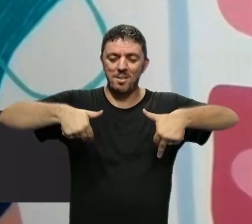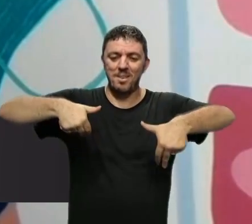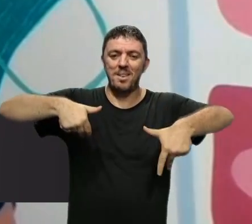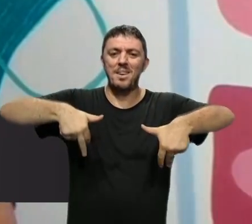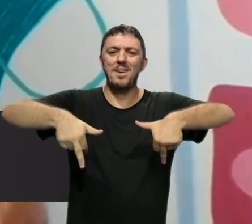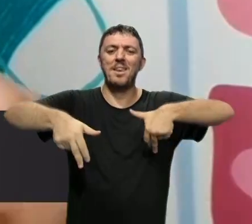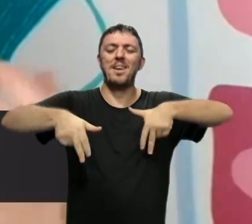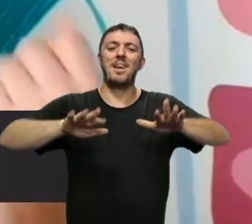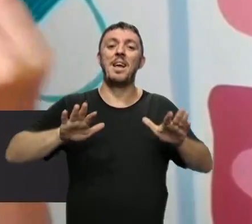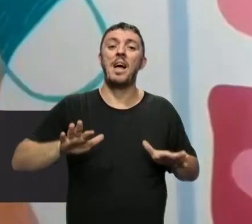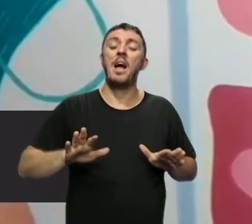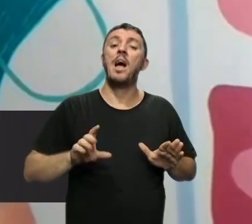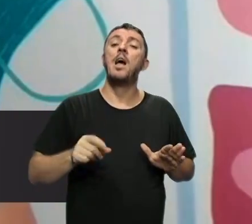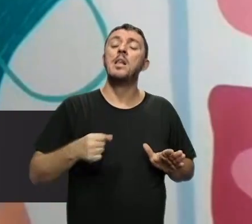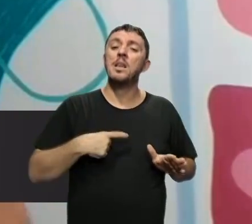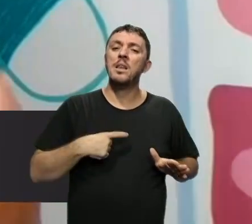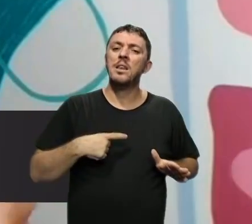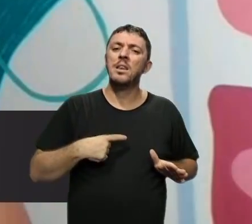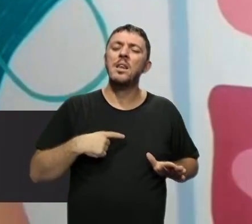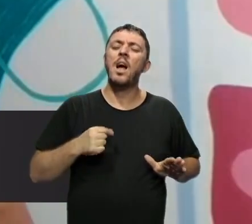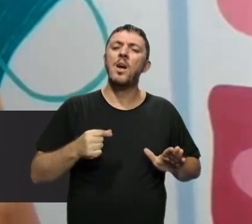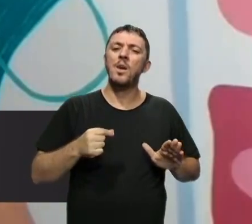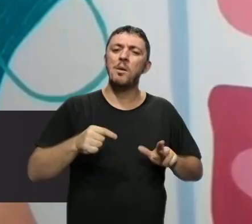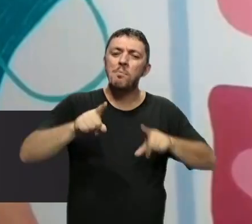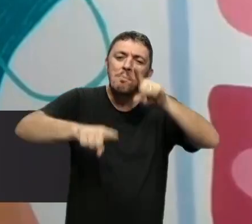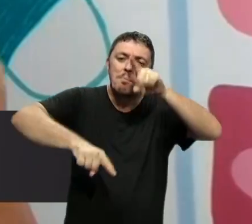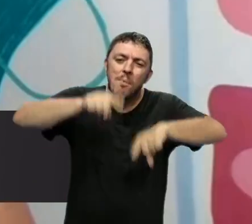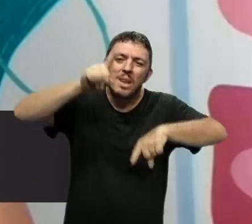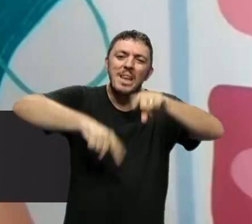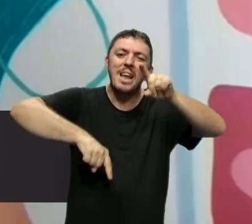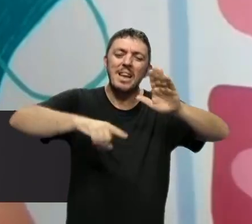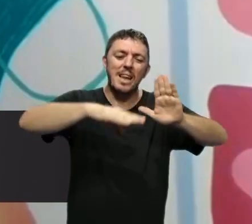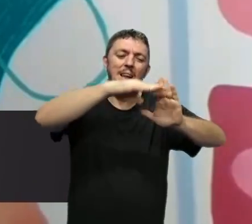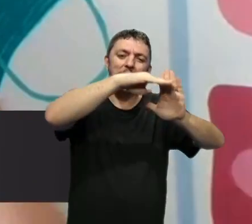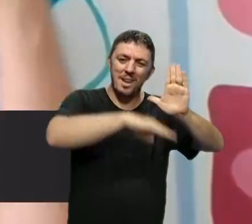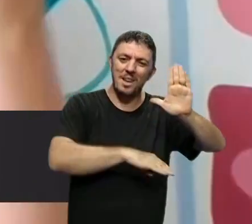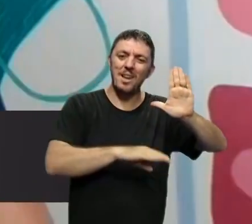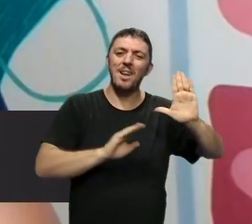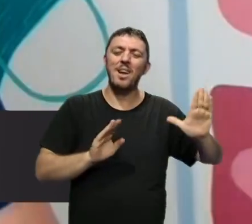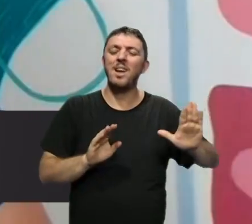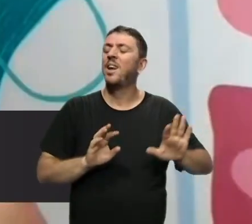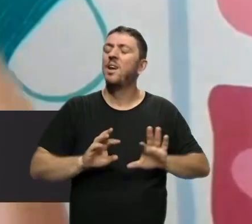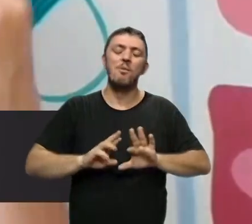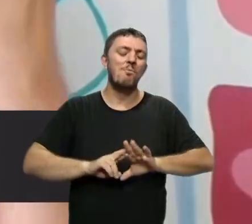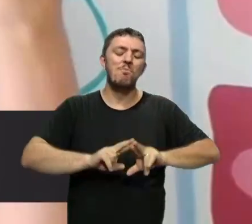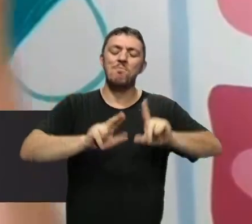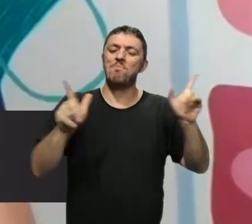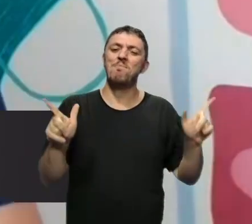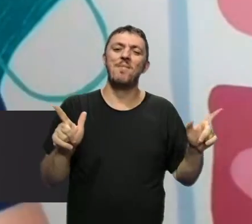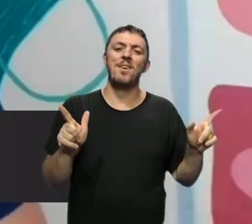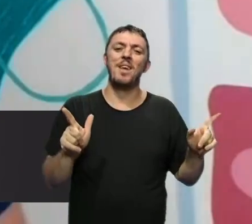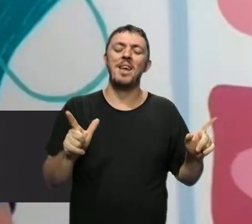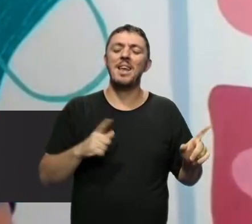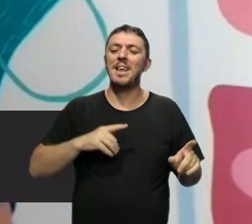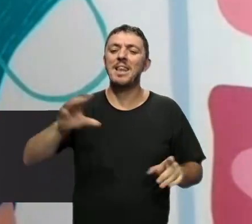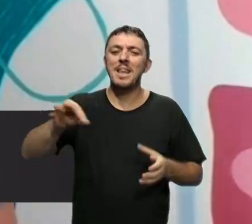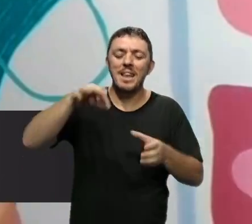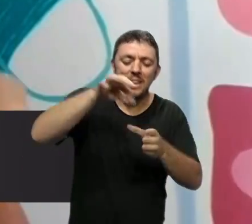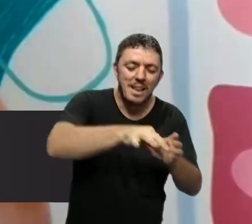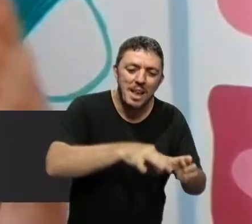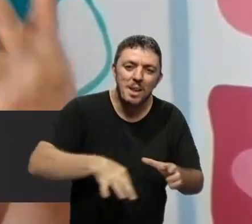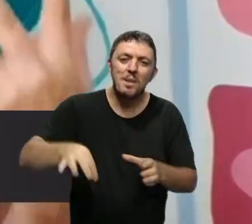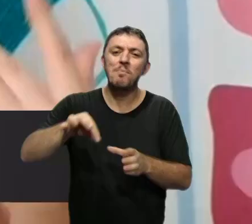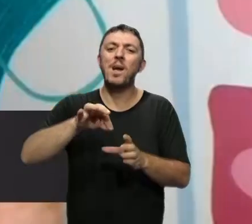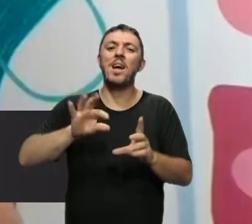de material da escola, então as famílias, ao longo do ano, elas iam trazendo sementes, flores, folhas, gravetos pra